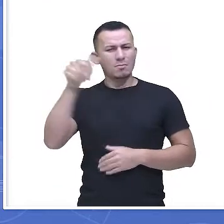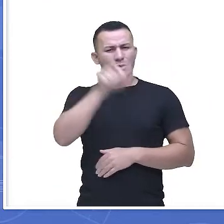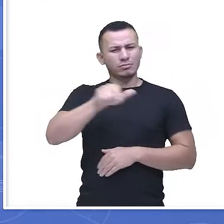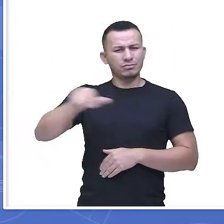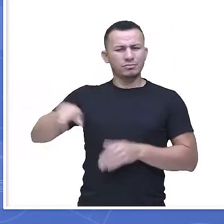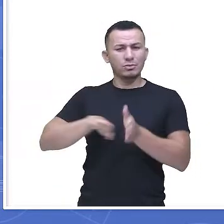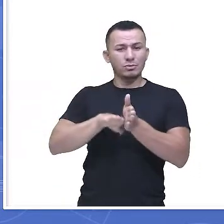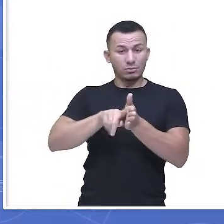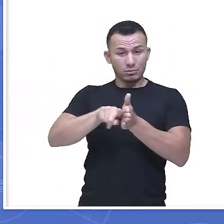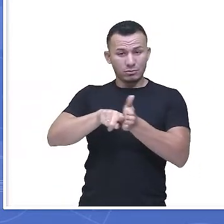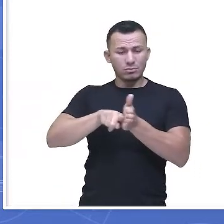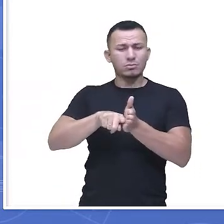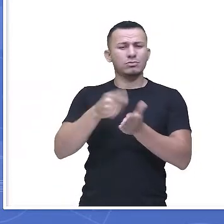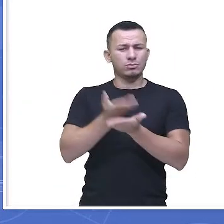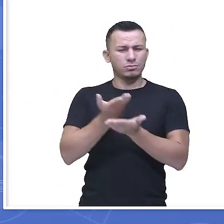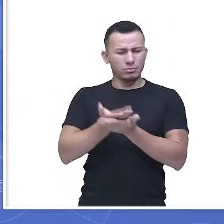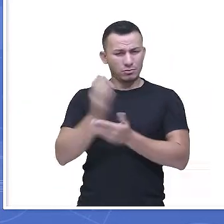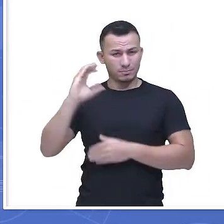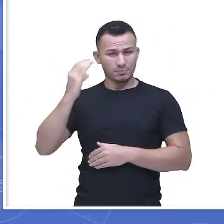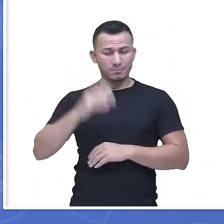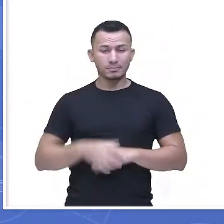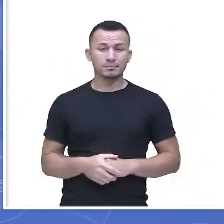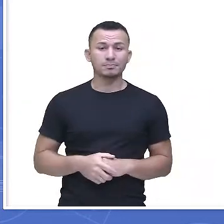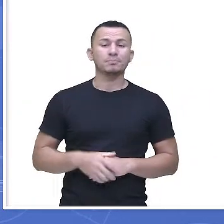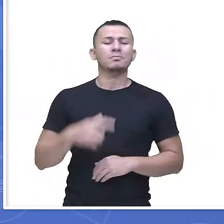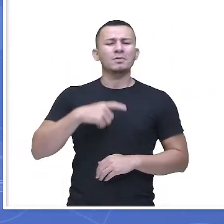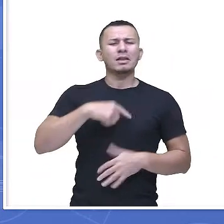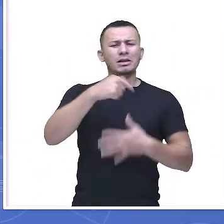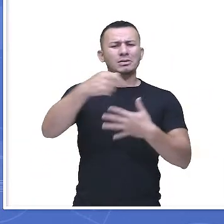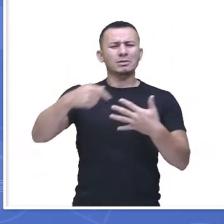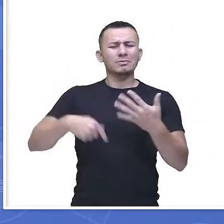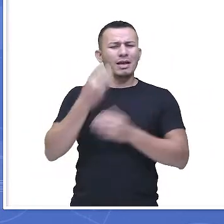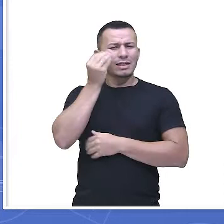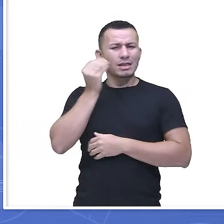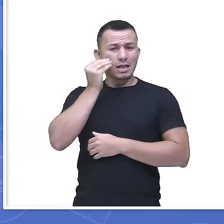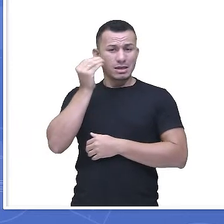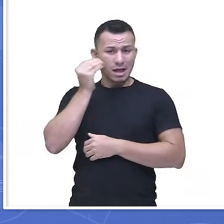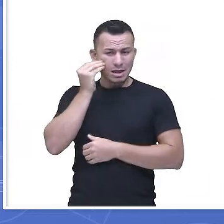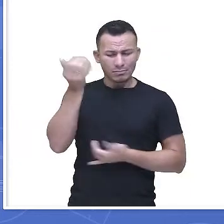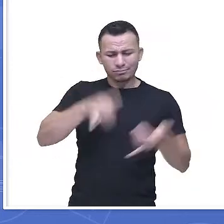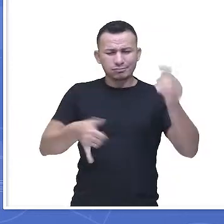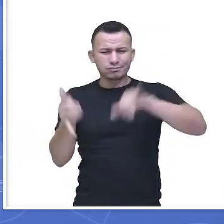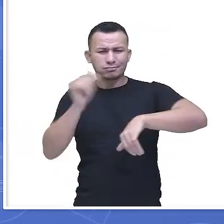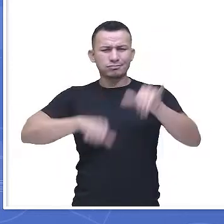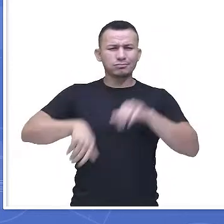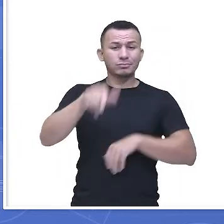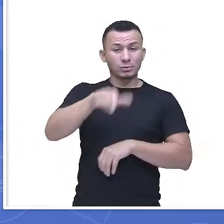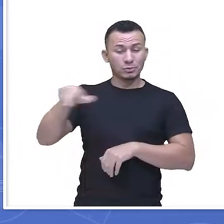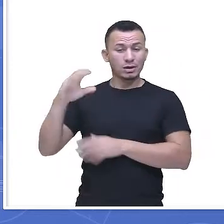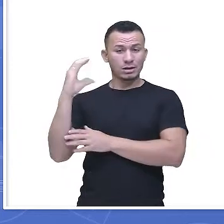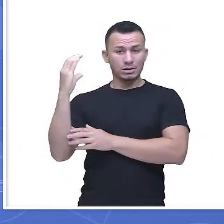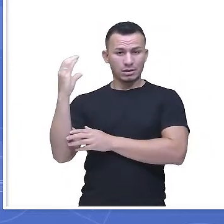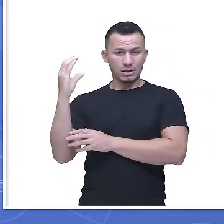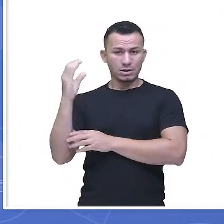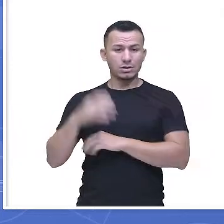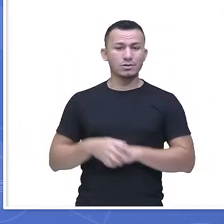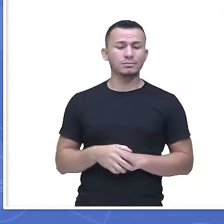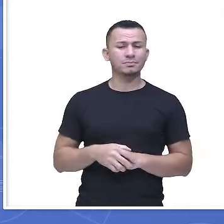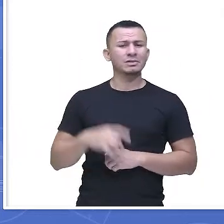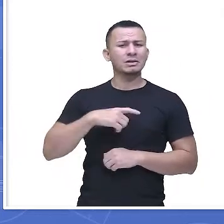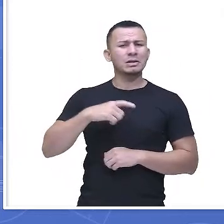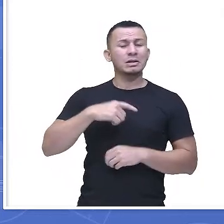só. Entretanto, por meio de diversos experimentos executados por cientistas como